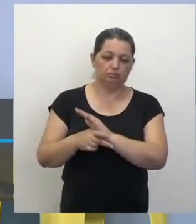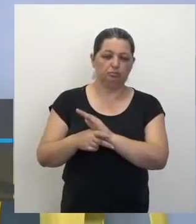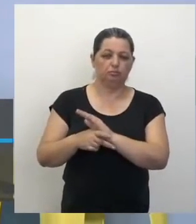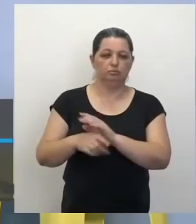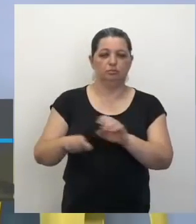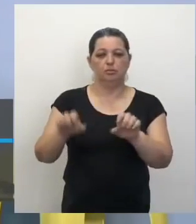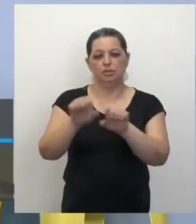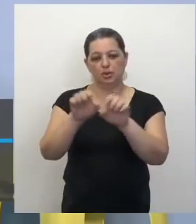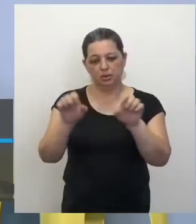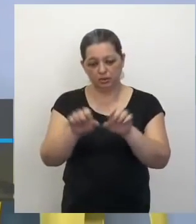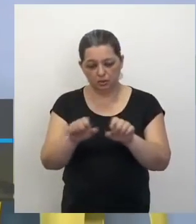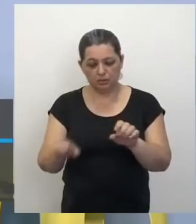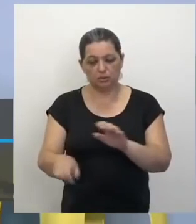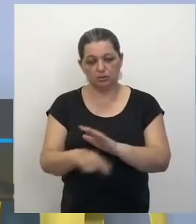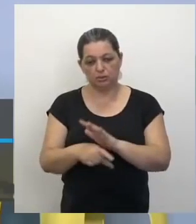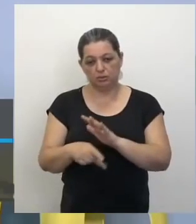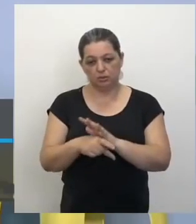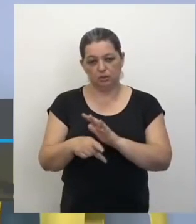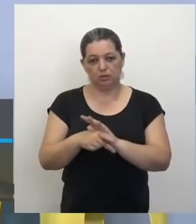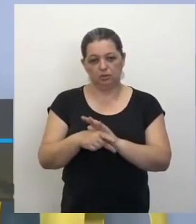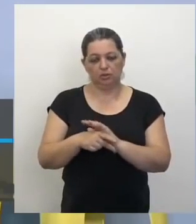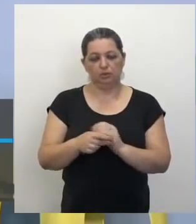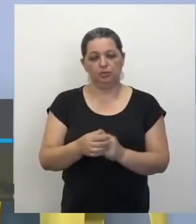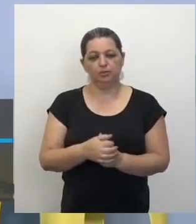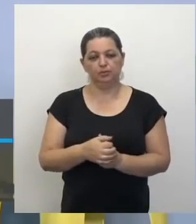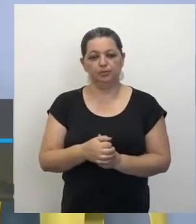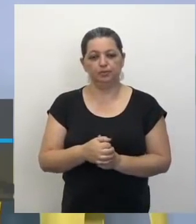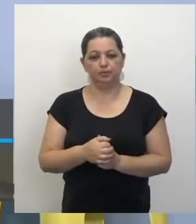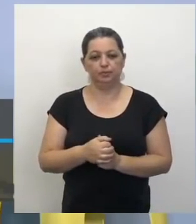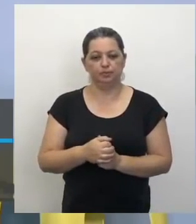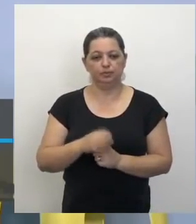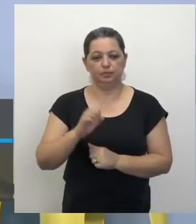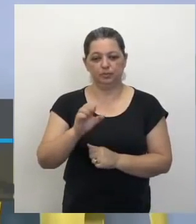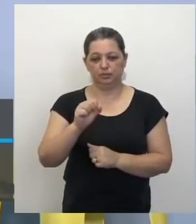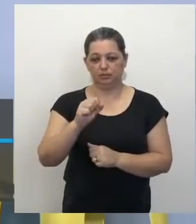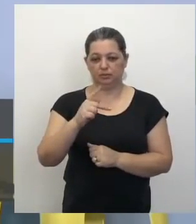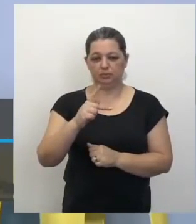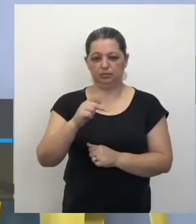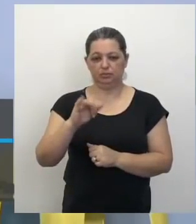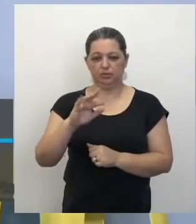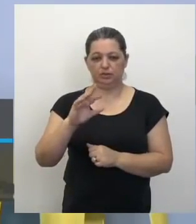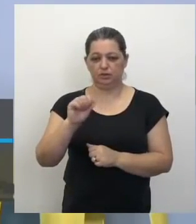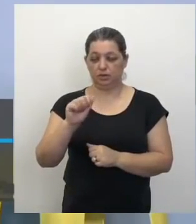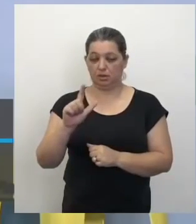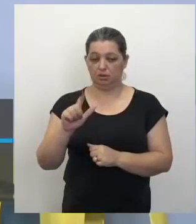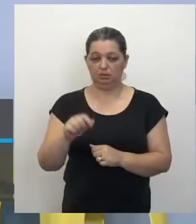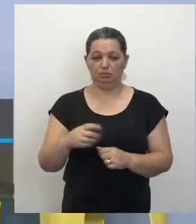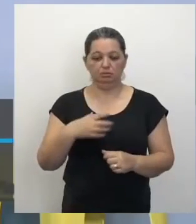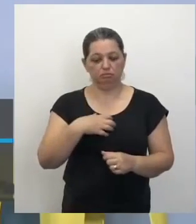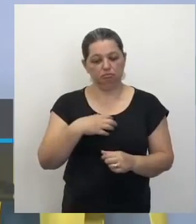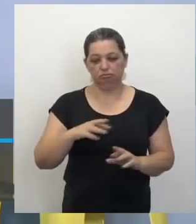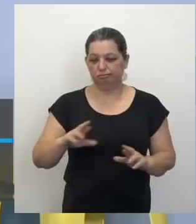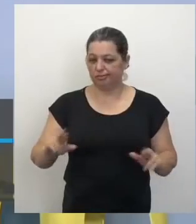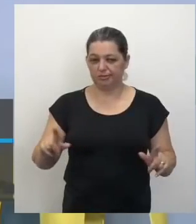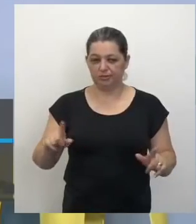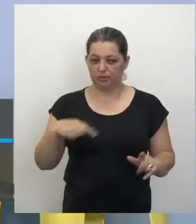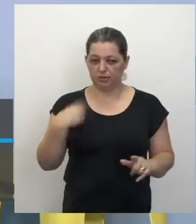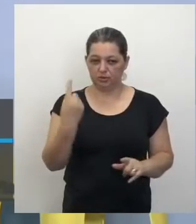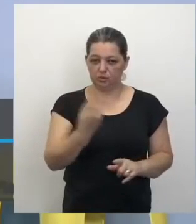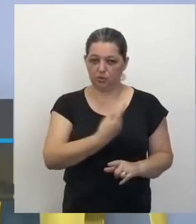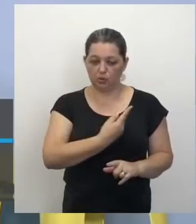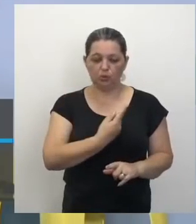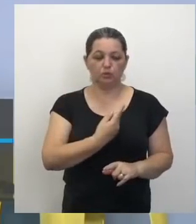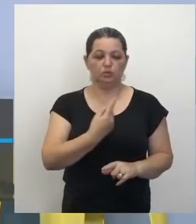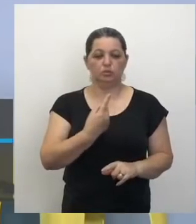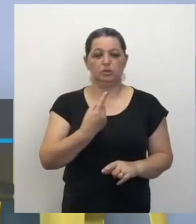estrutura espiral, né? Essa estrutura espiral é completamente diferente da forma como a gente vê o nosso tempo